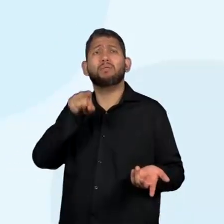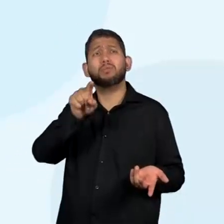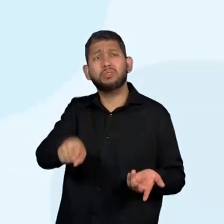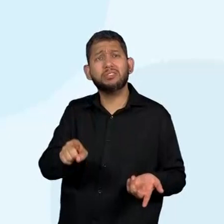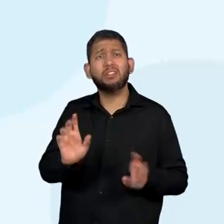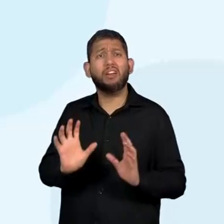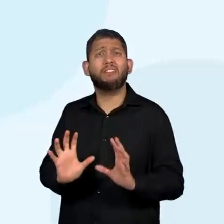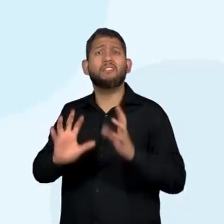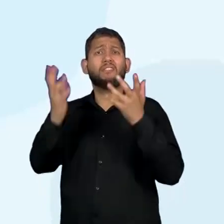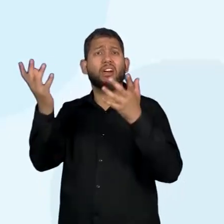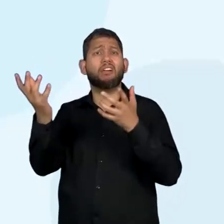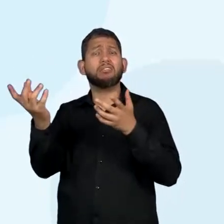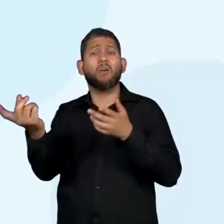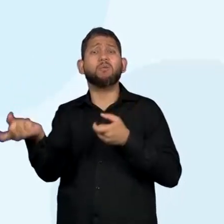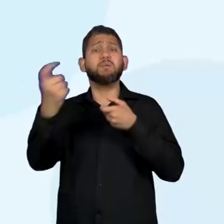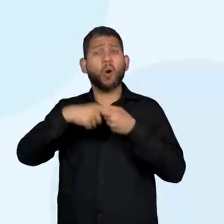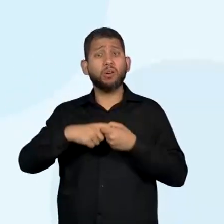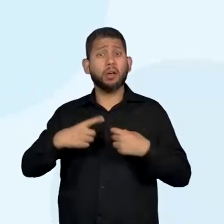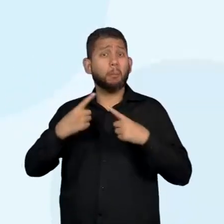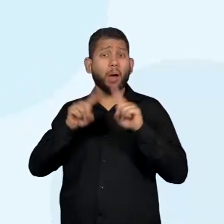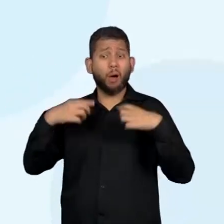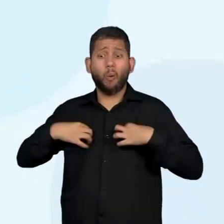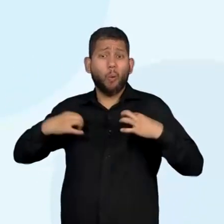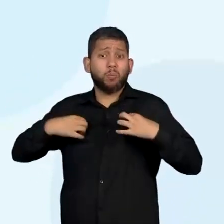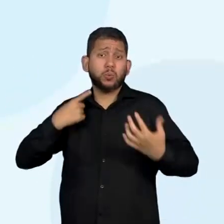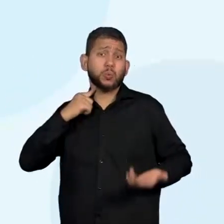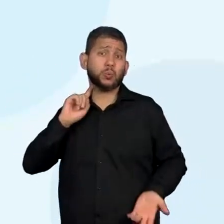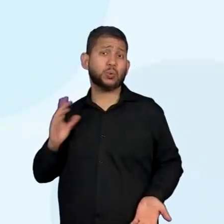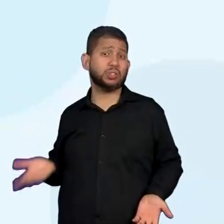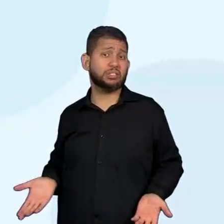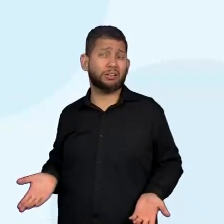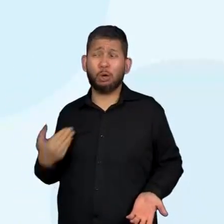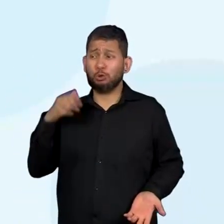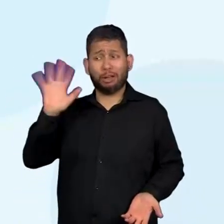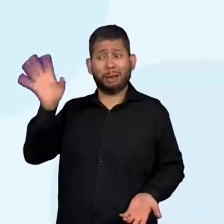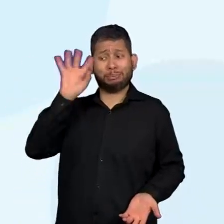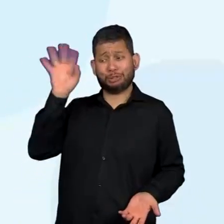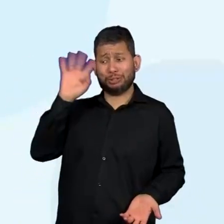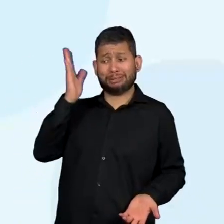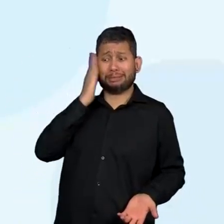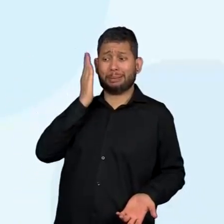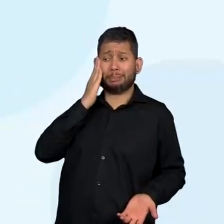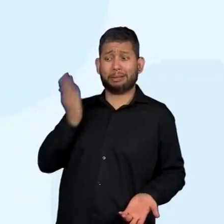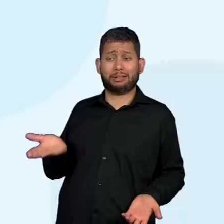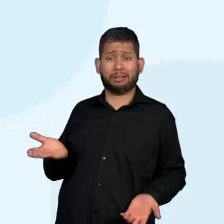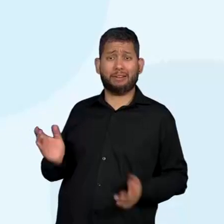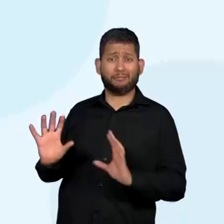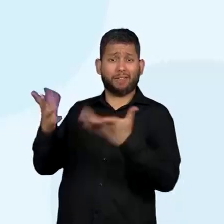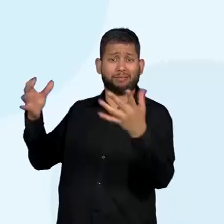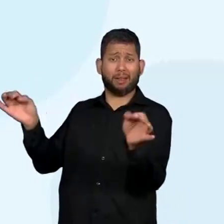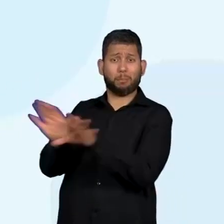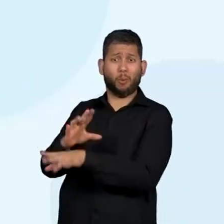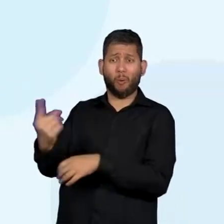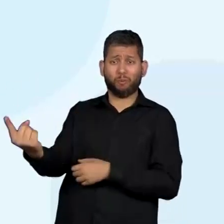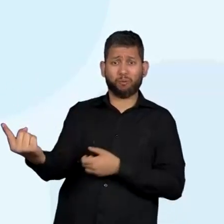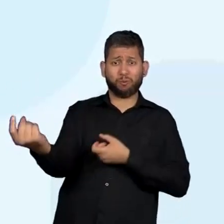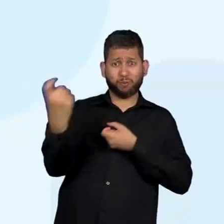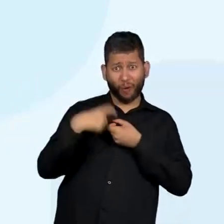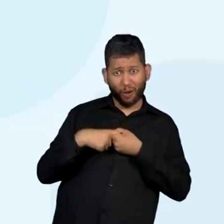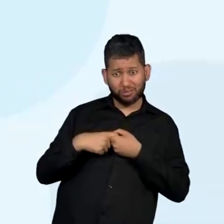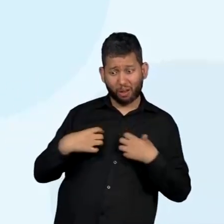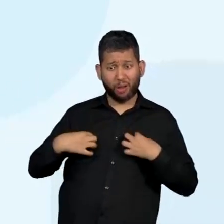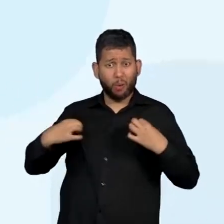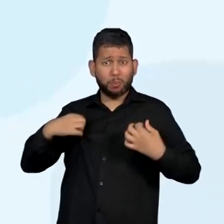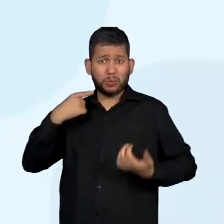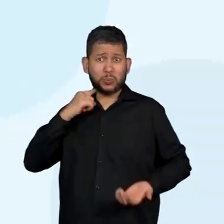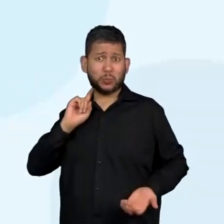doidice! Eu já imaginava que você voltaria da festa com a roupa toda suja. Eu tenho